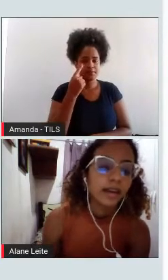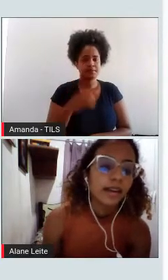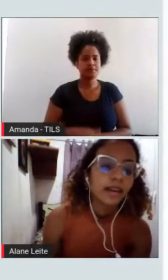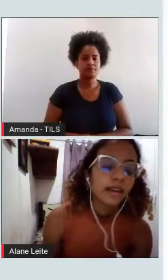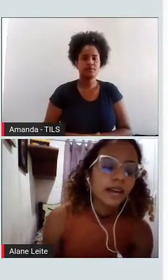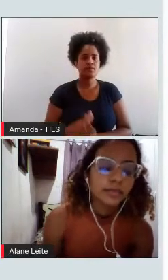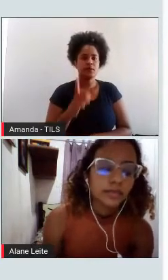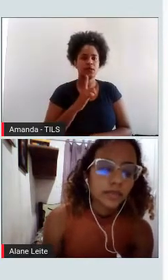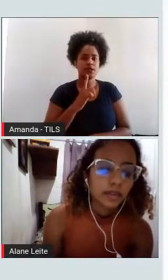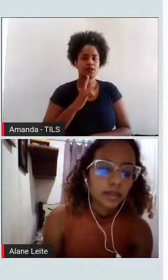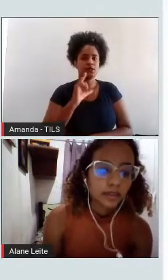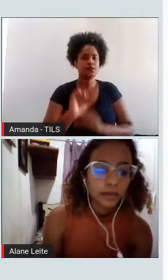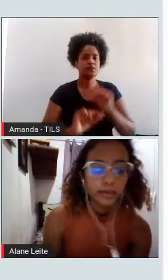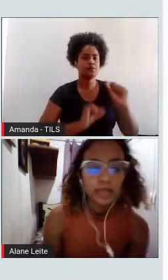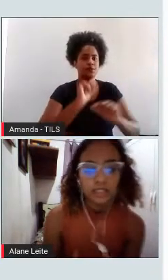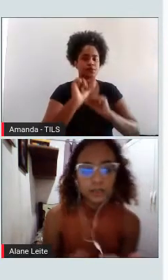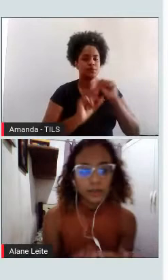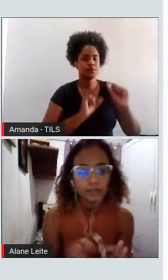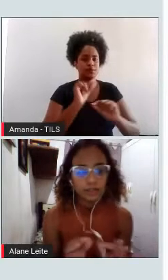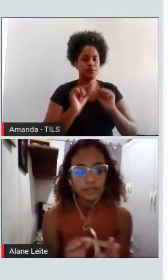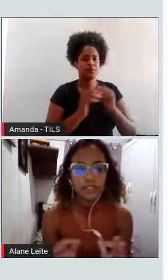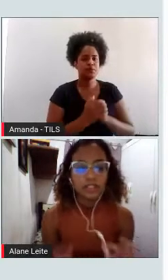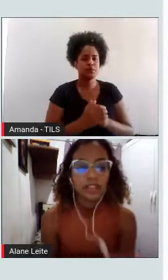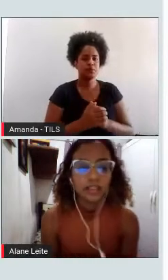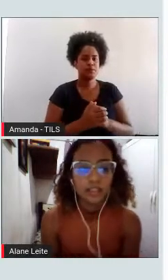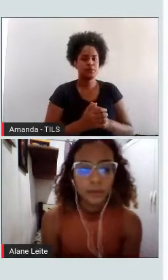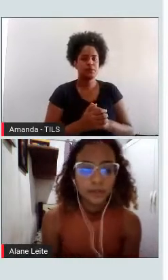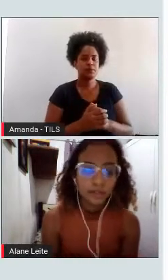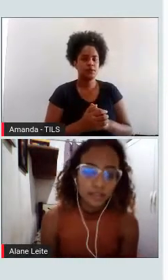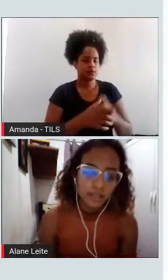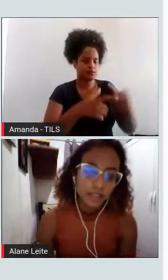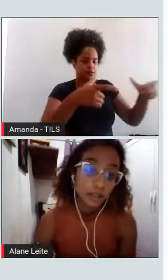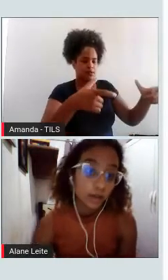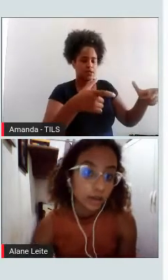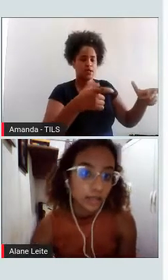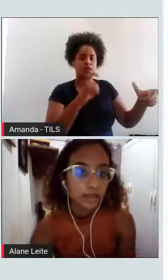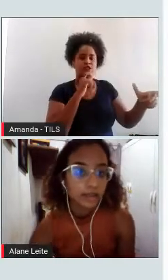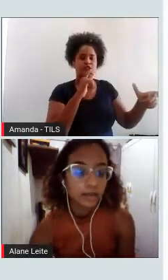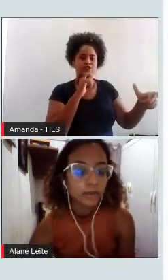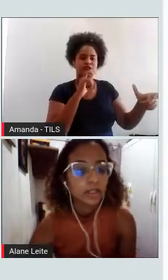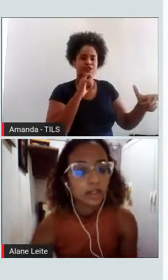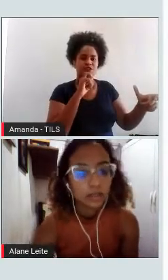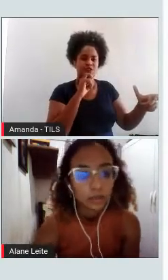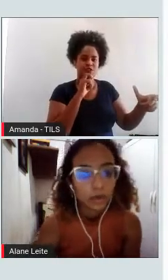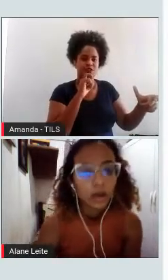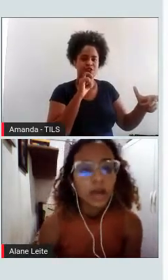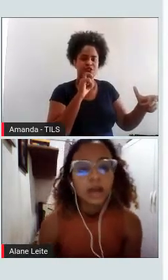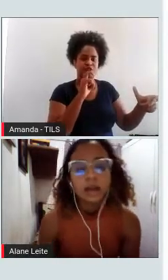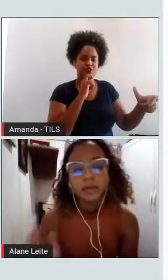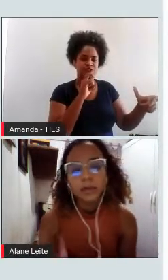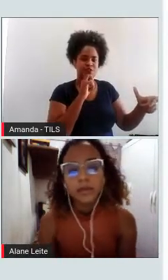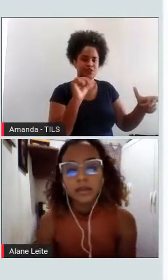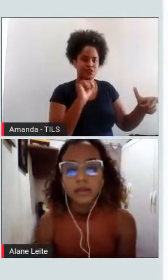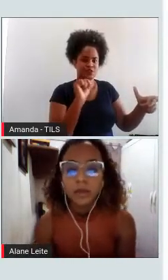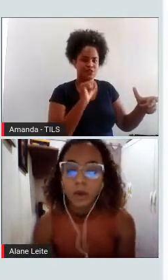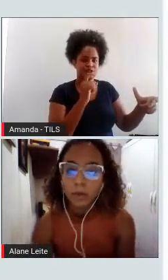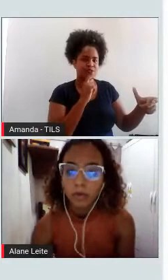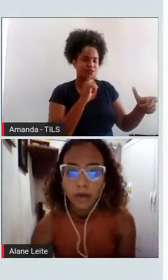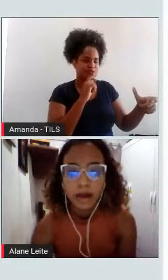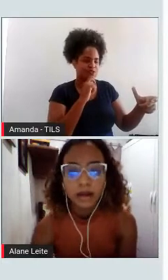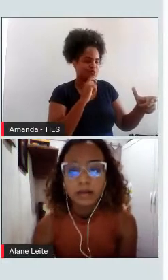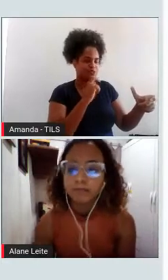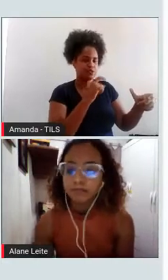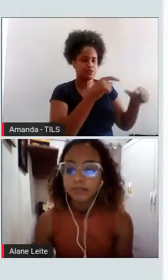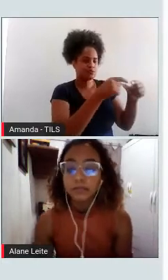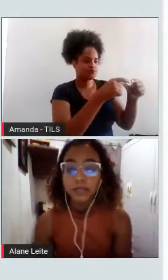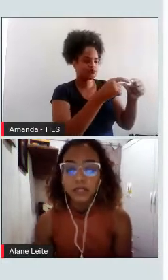é como esses potinhos de gelo que a gente coloca no congelador. No meio tem um copo